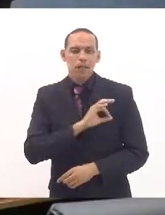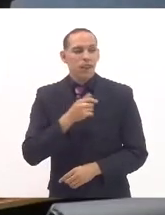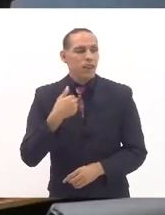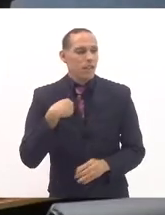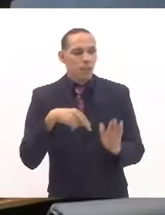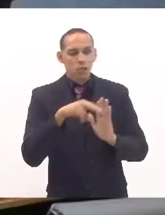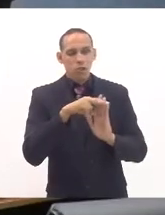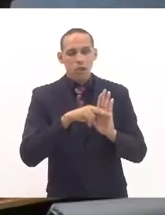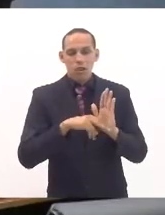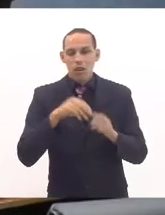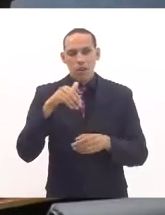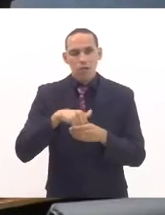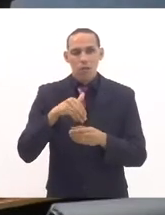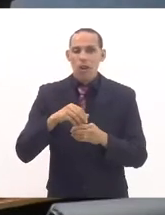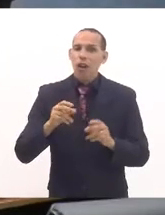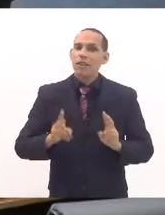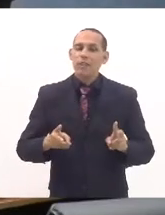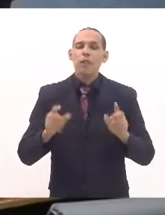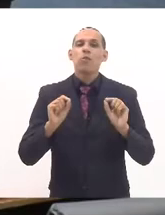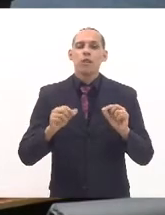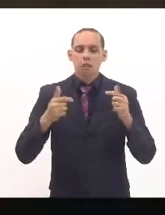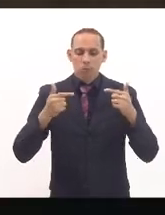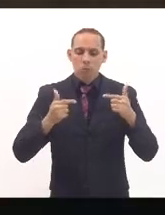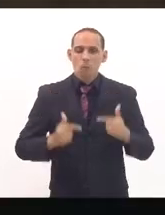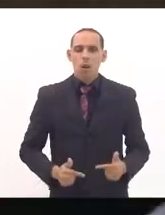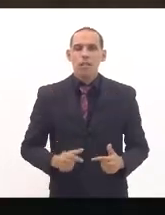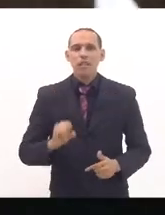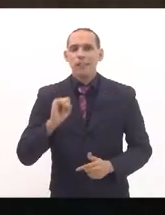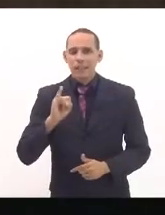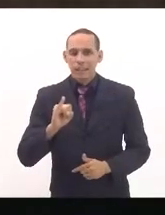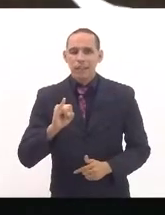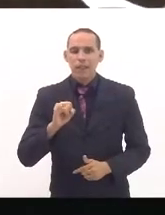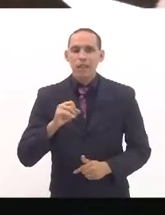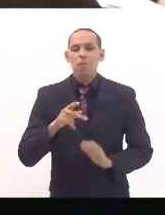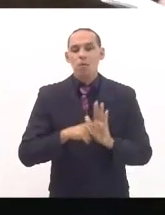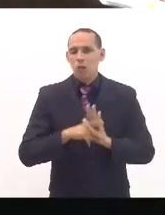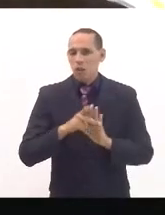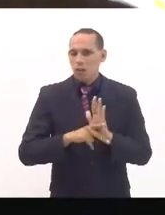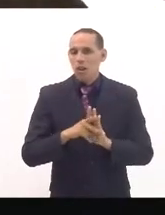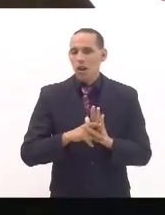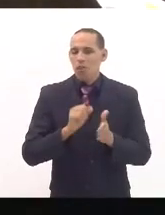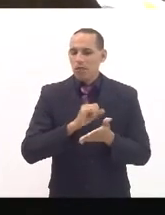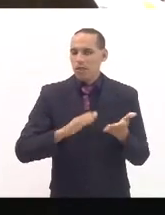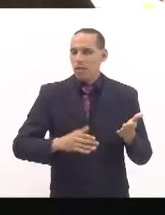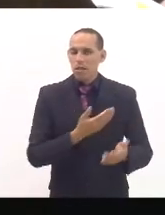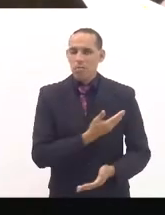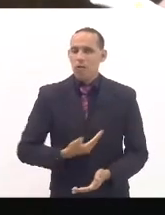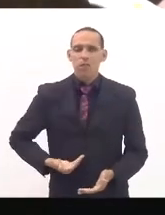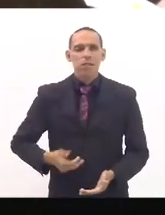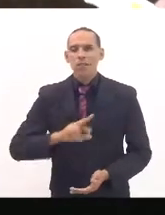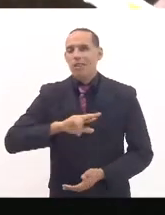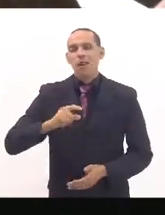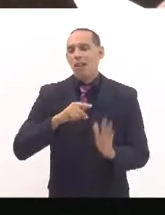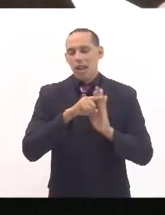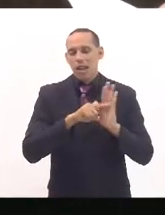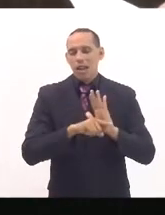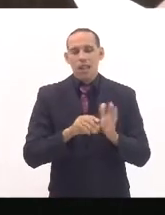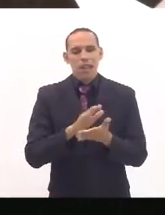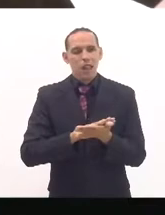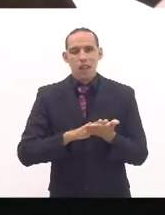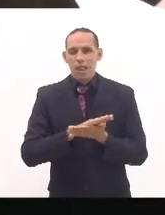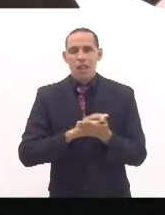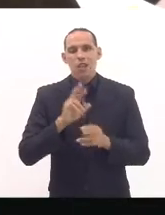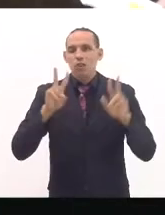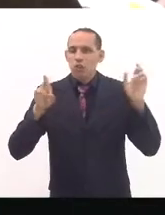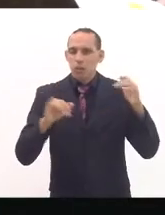norma sempre votar na abstenção nos projetos de utilidade pública. Não é nenhuma análise sobre o fato, sobre o